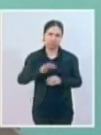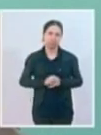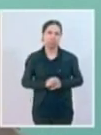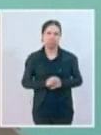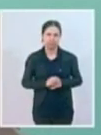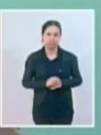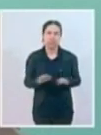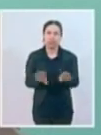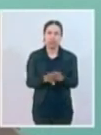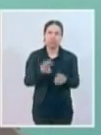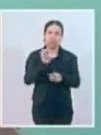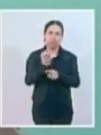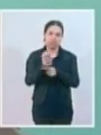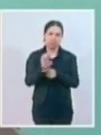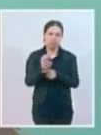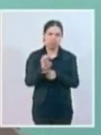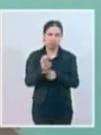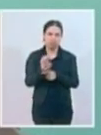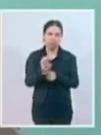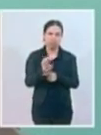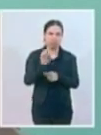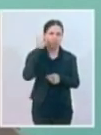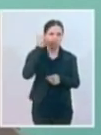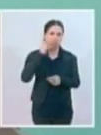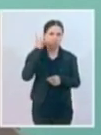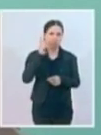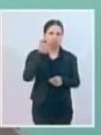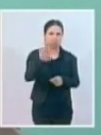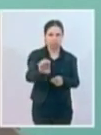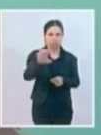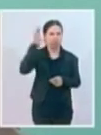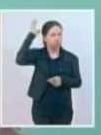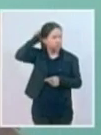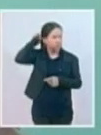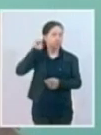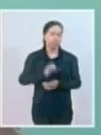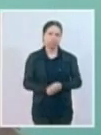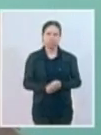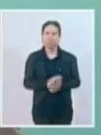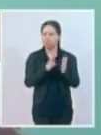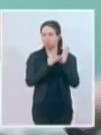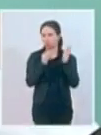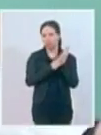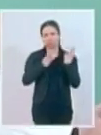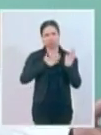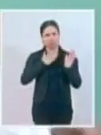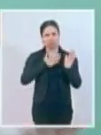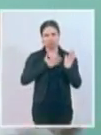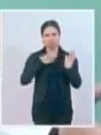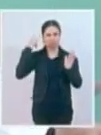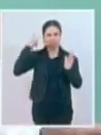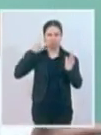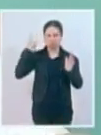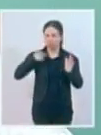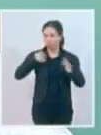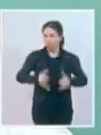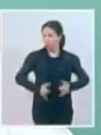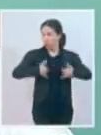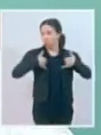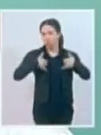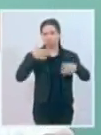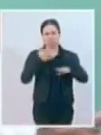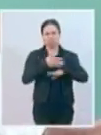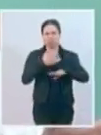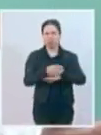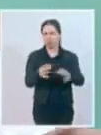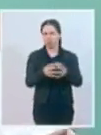deputado estadual Elismar Prado, são a minha referência política e eu me orgulho muito de fazer parte desse time, desse grupo.